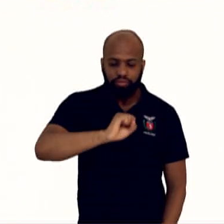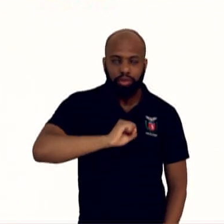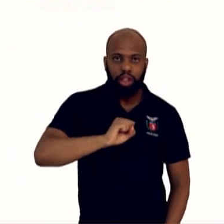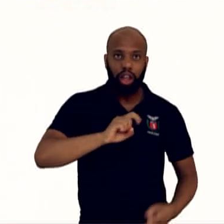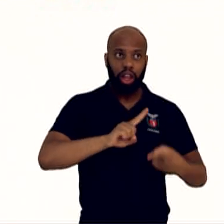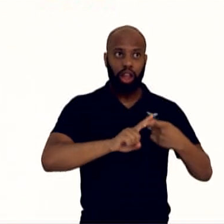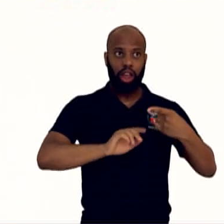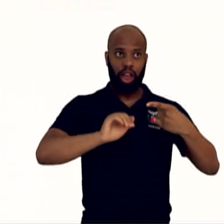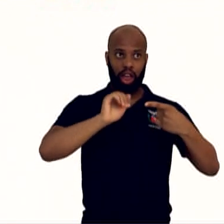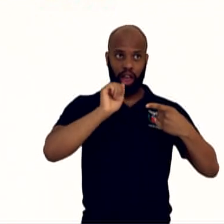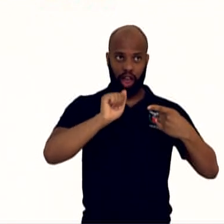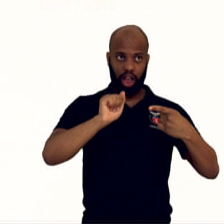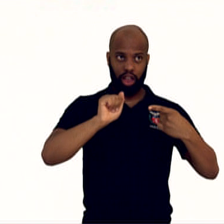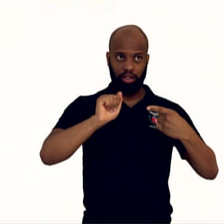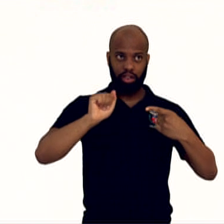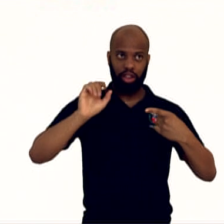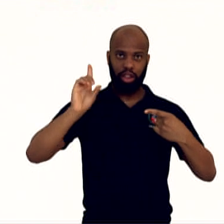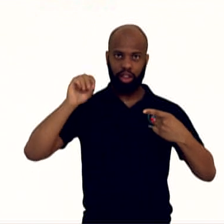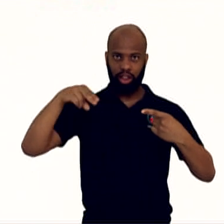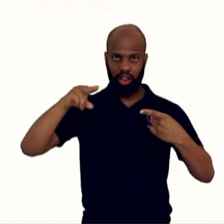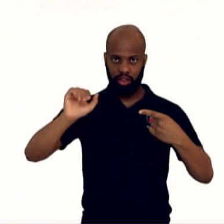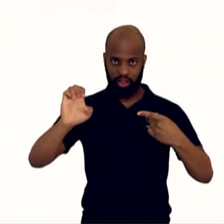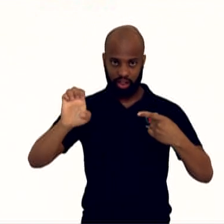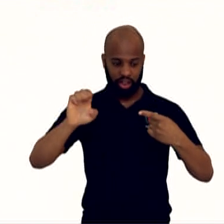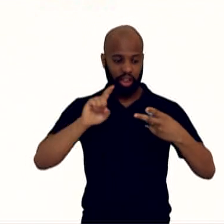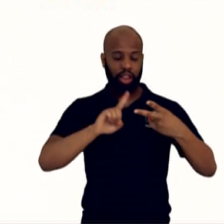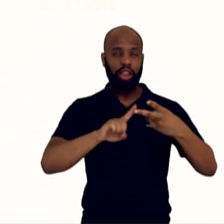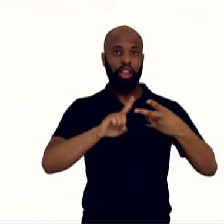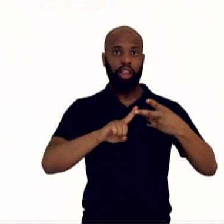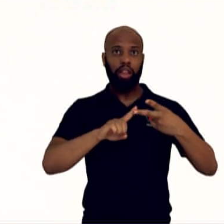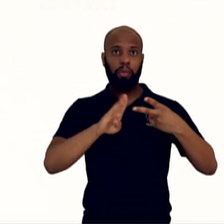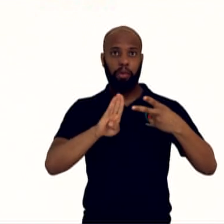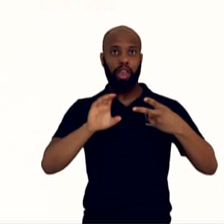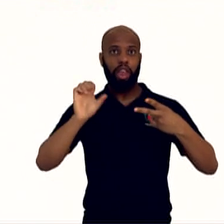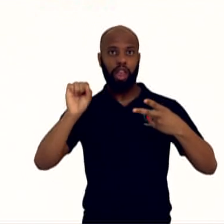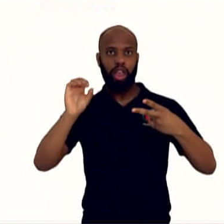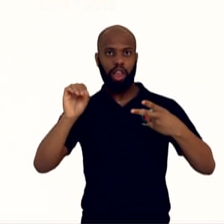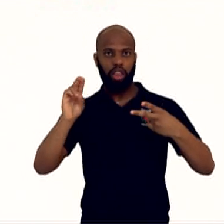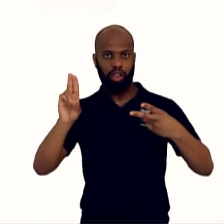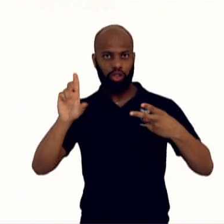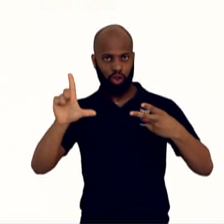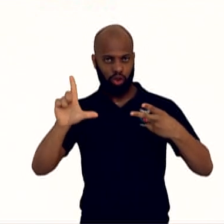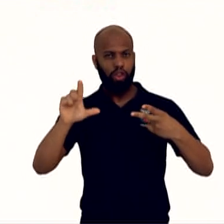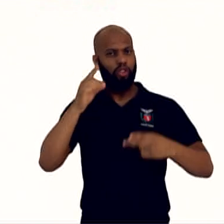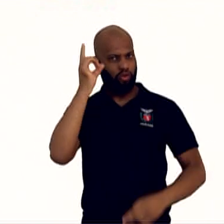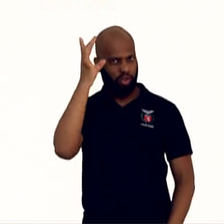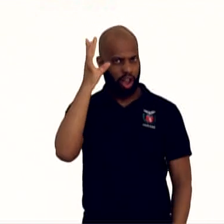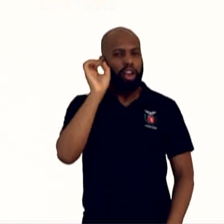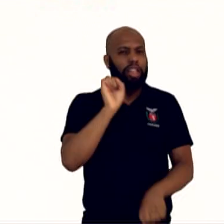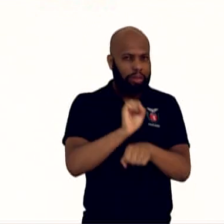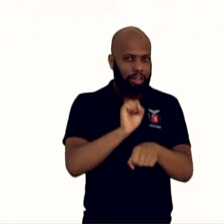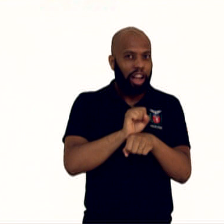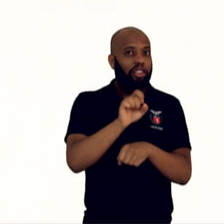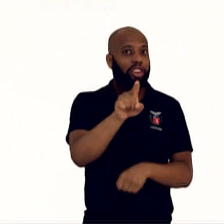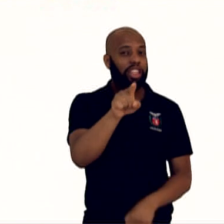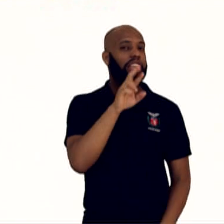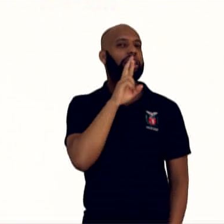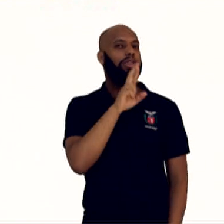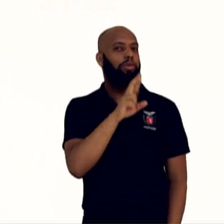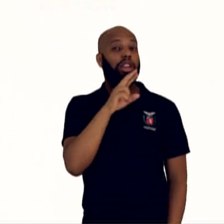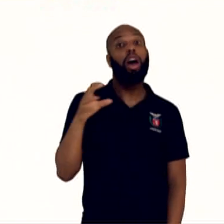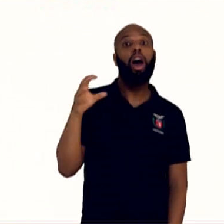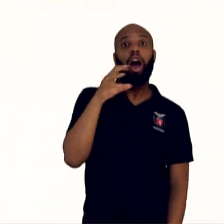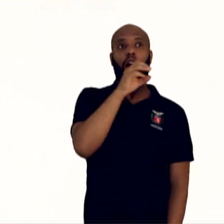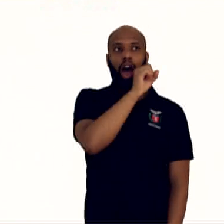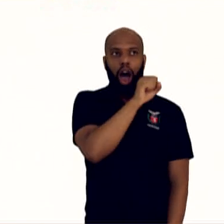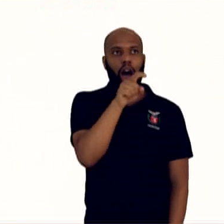A. Dance. B. Soul. Tá fácil, né? Vamos responder? Eu vou dar um tempinho